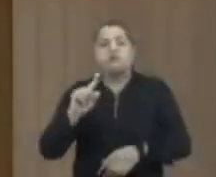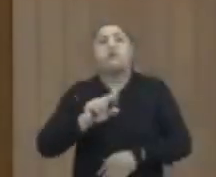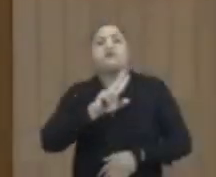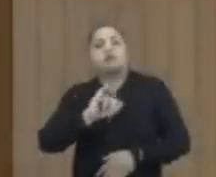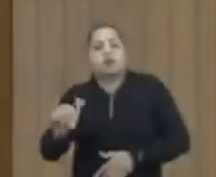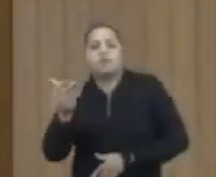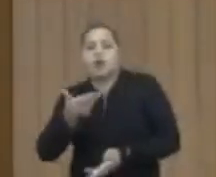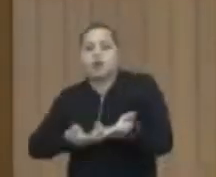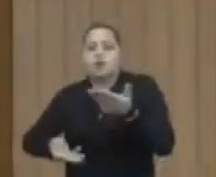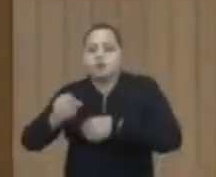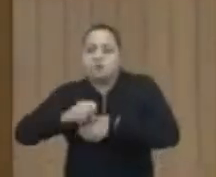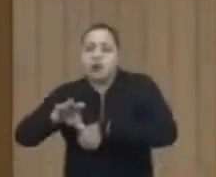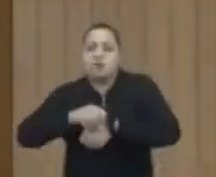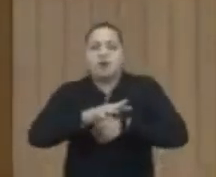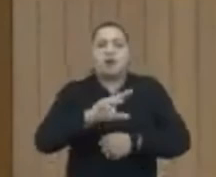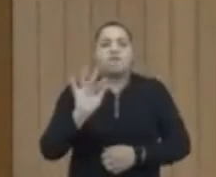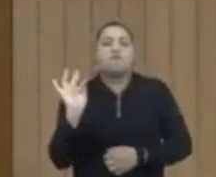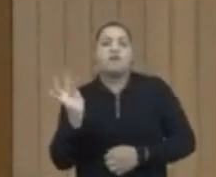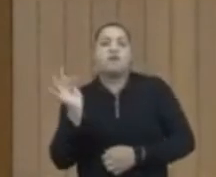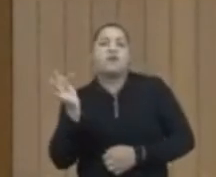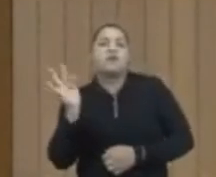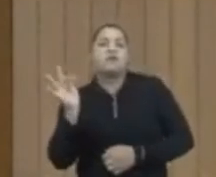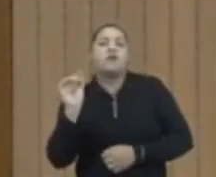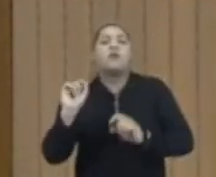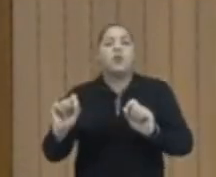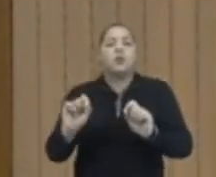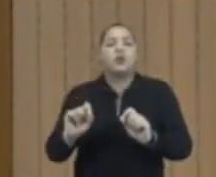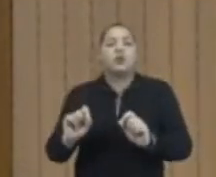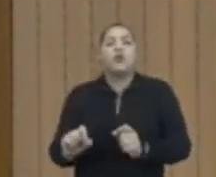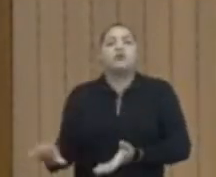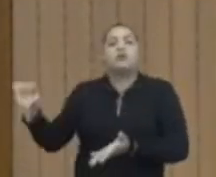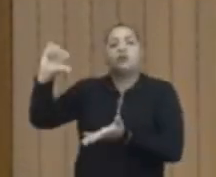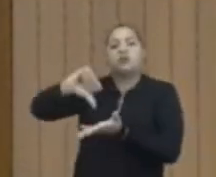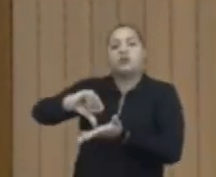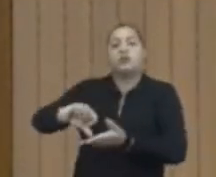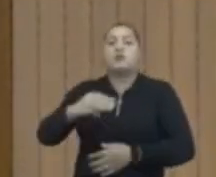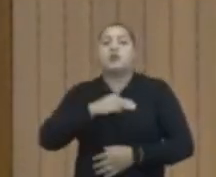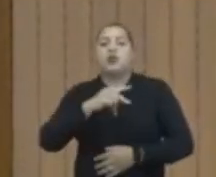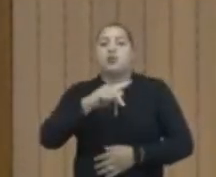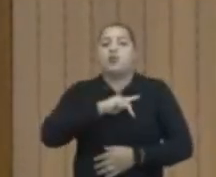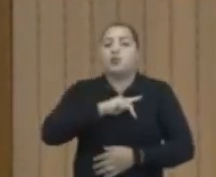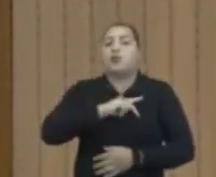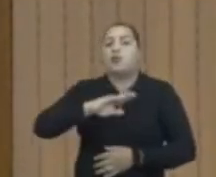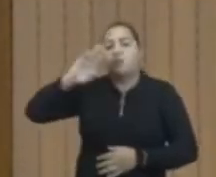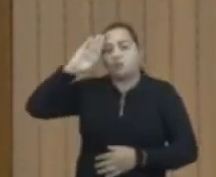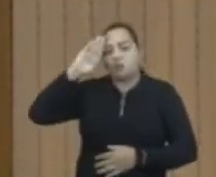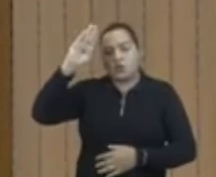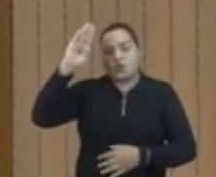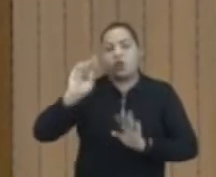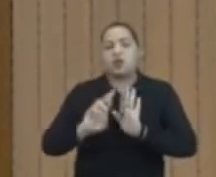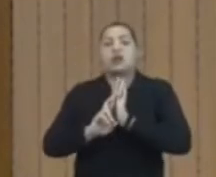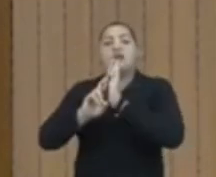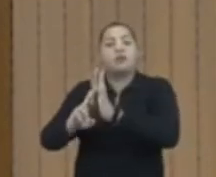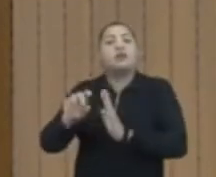breve a companhia do Ministério Público Militar, aqui representado pelo Procurador-Geral da Justiça